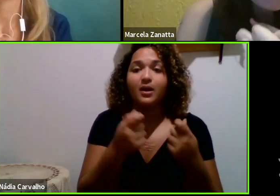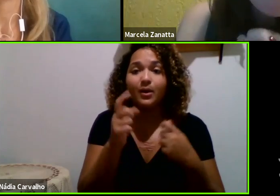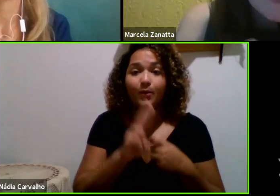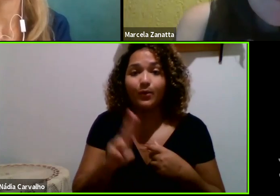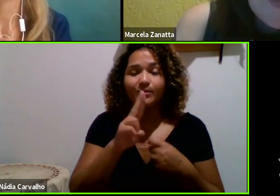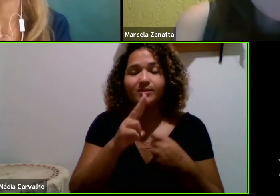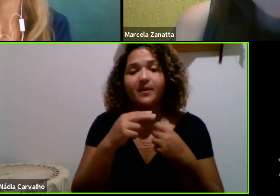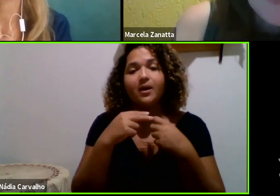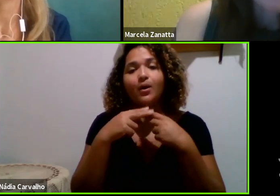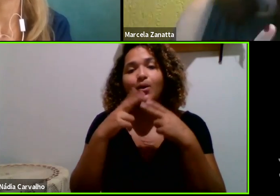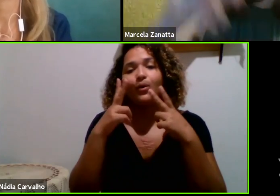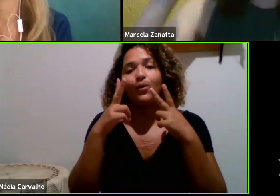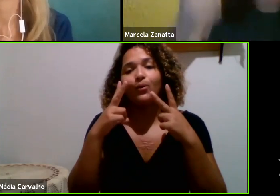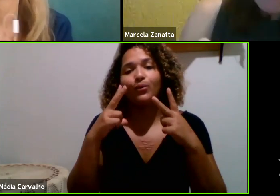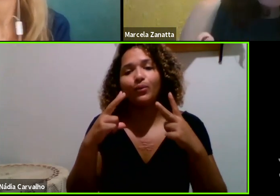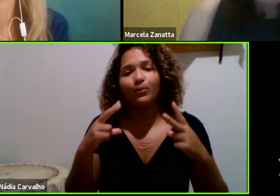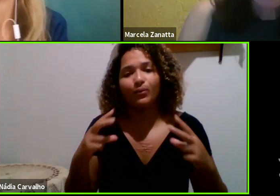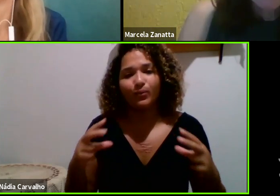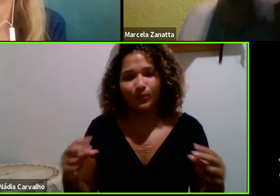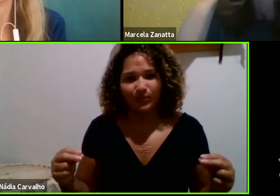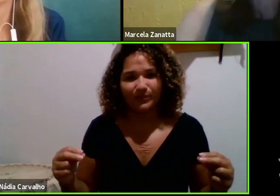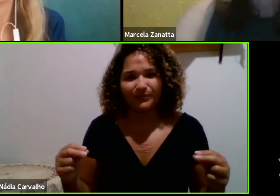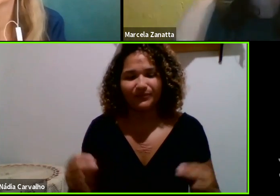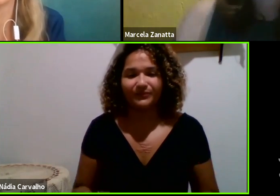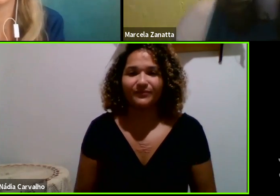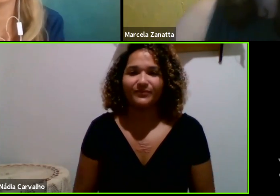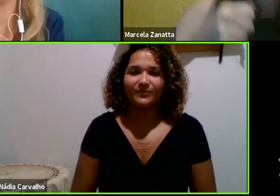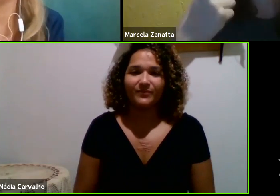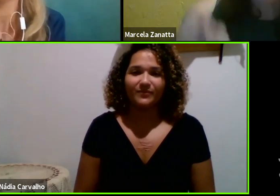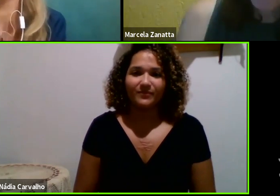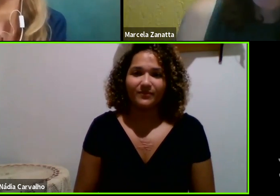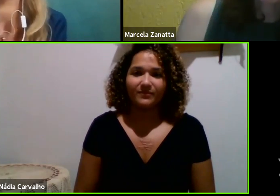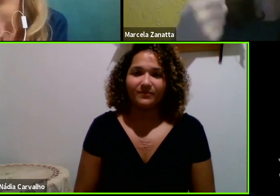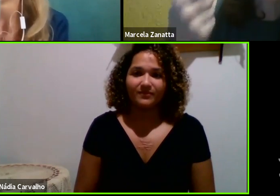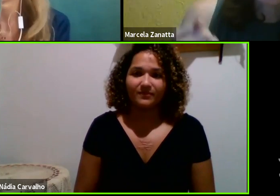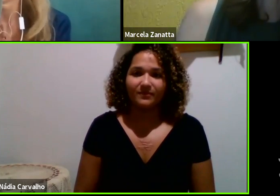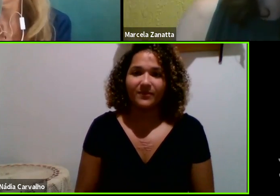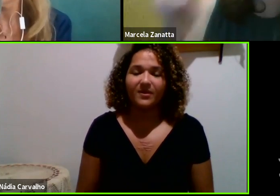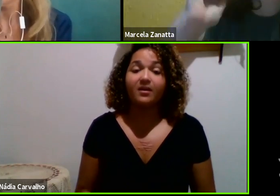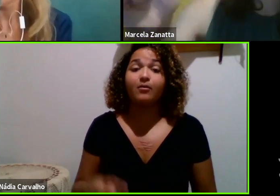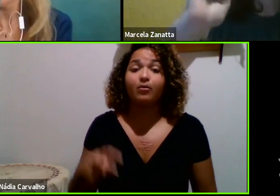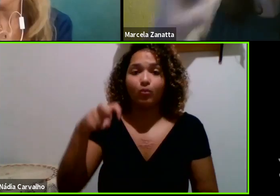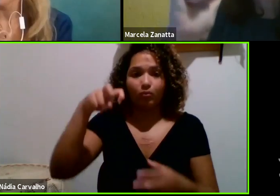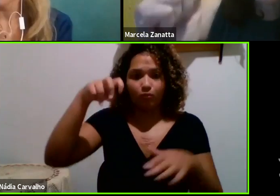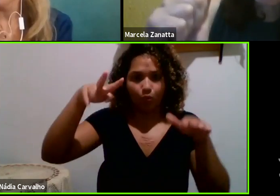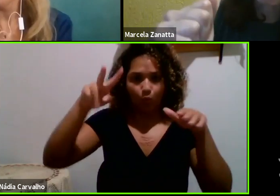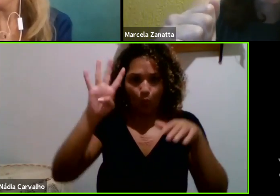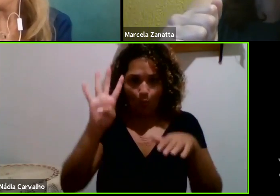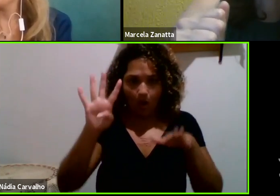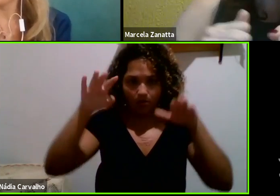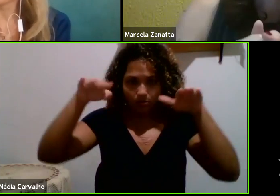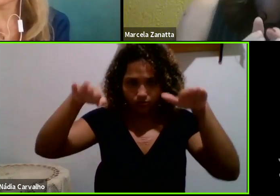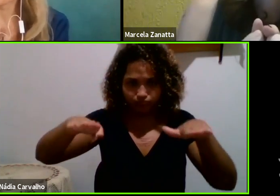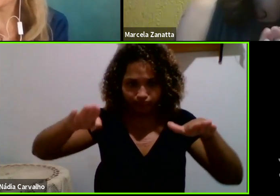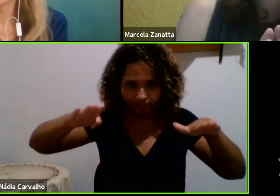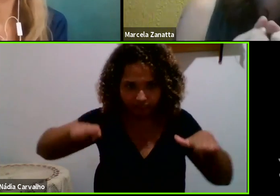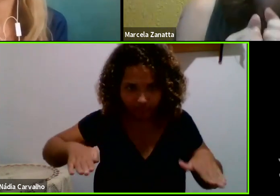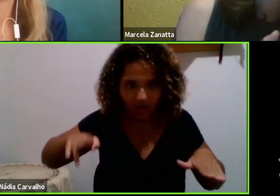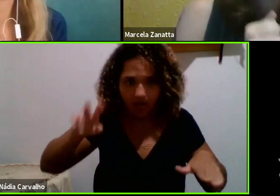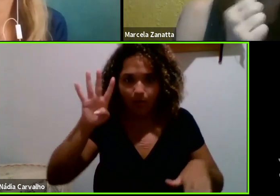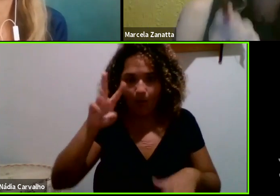No final, também, no expulsivo, a gente usa de novo, às vezes de 4 apoios de novo, às vezes soltando a pelve